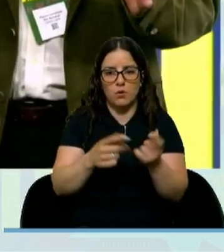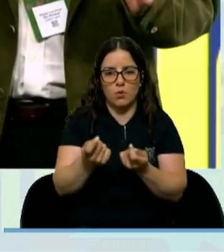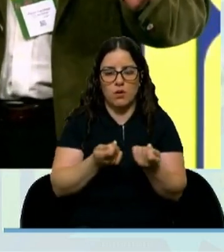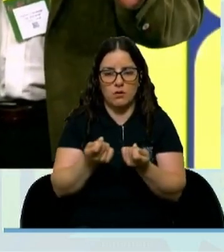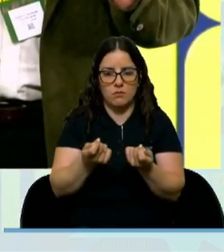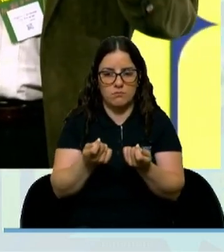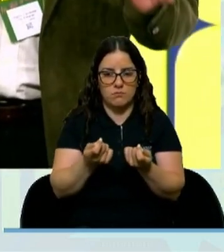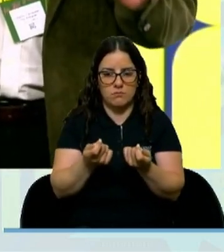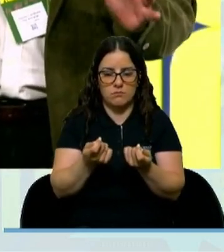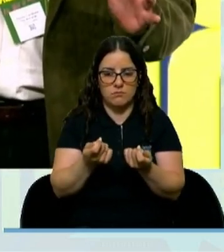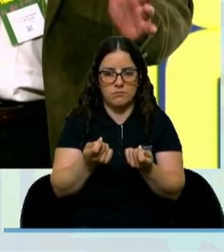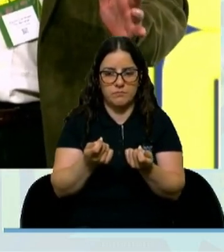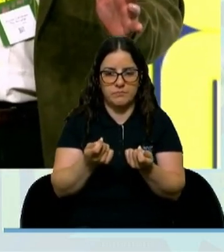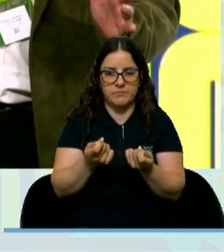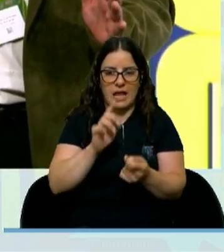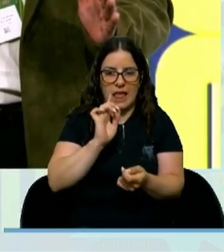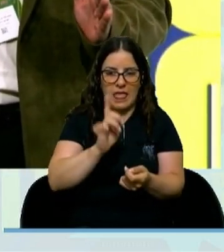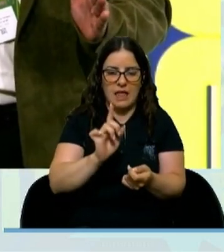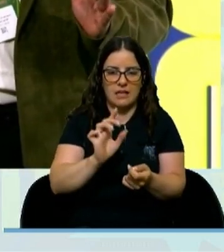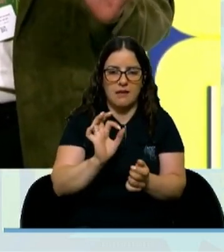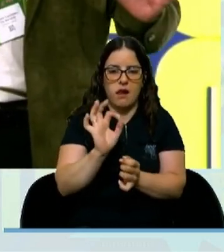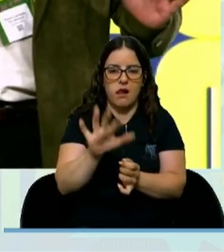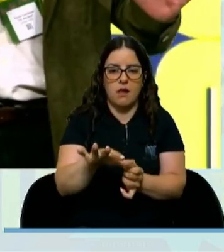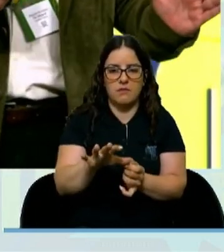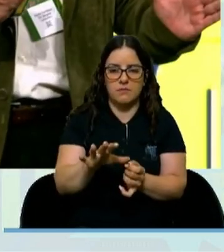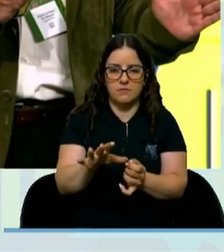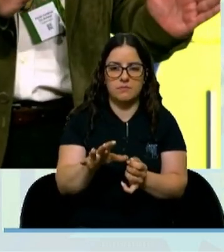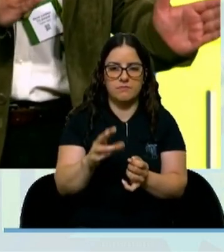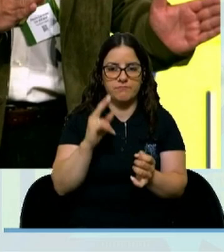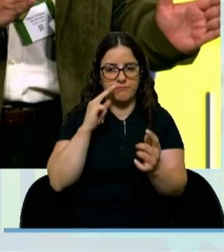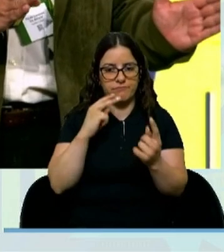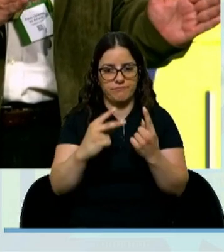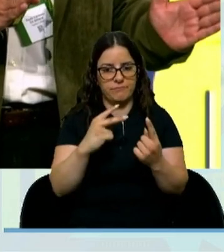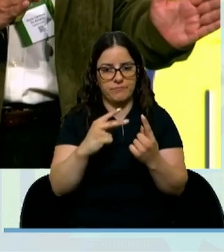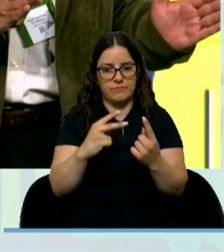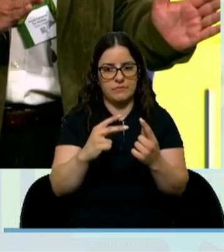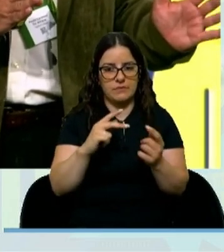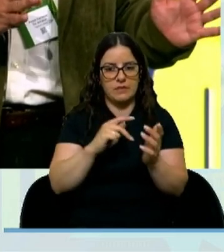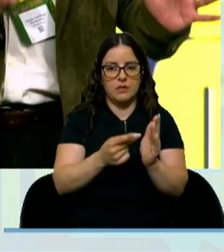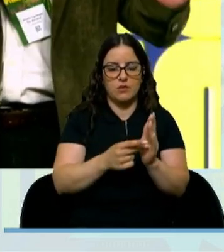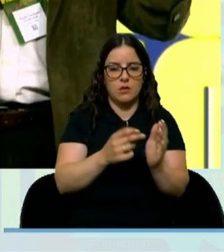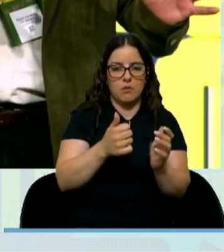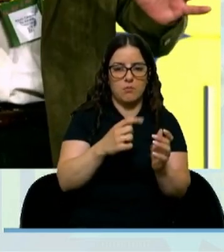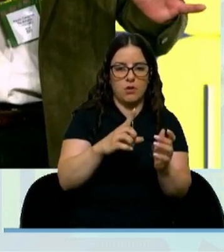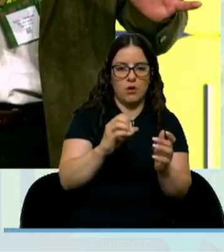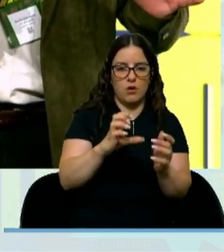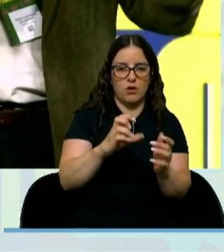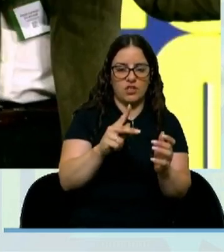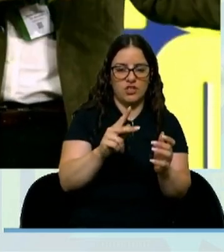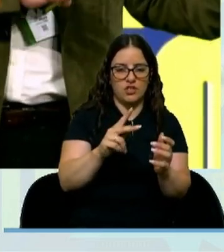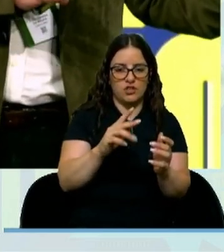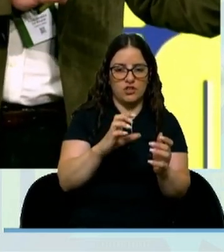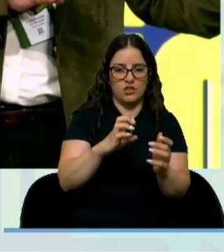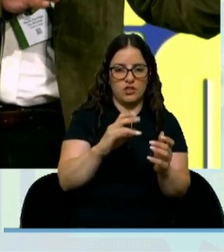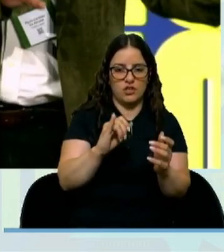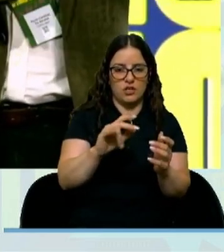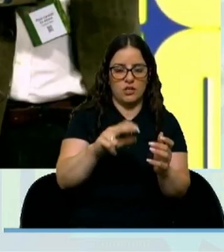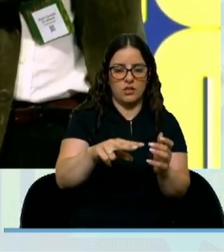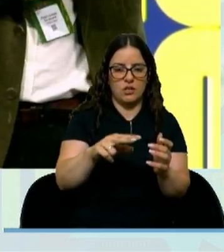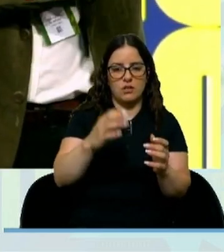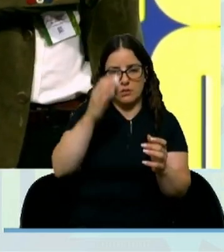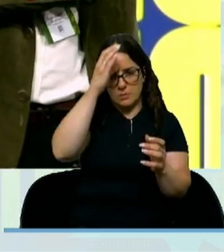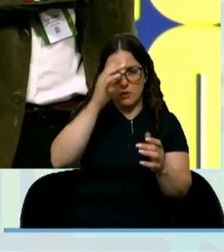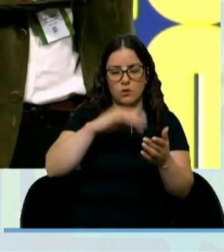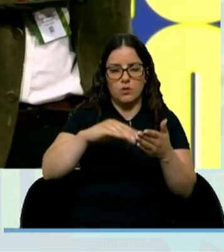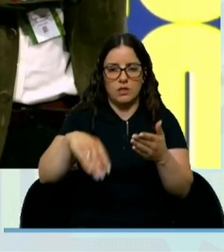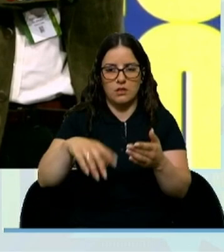E é este o meu keynote. É olhar para a tecnologia blockchain e smart contracts, não tanto para as criptomoedas,